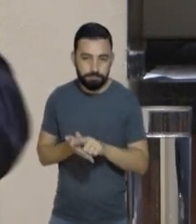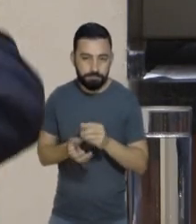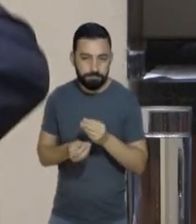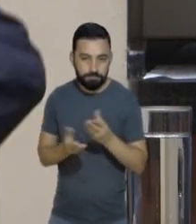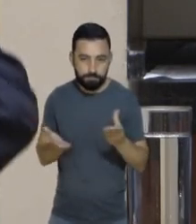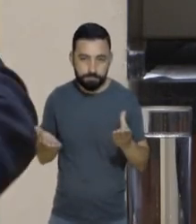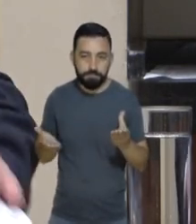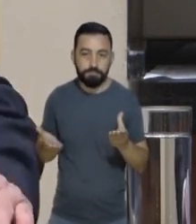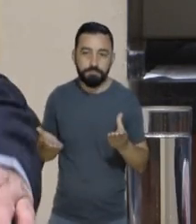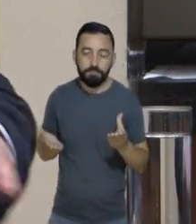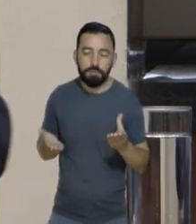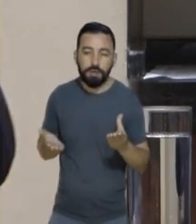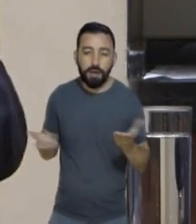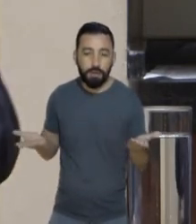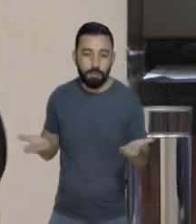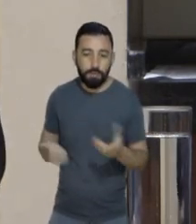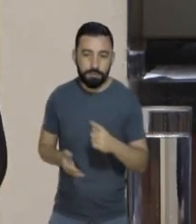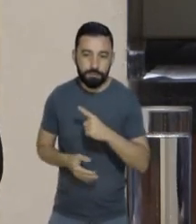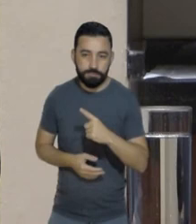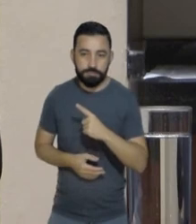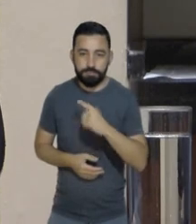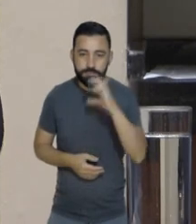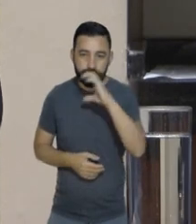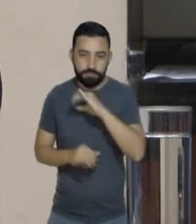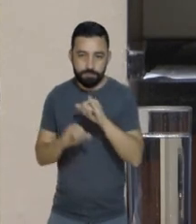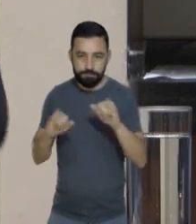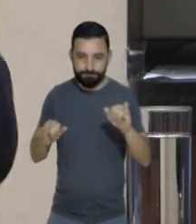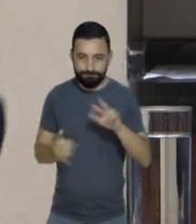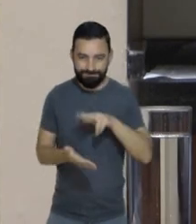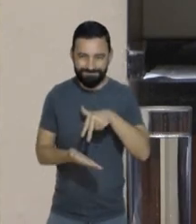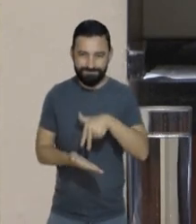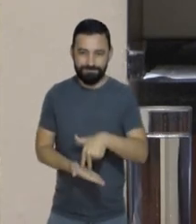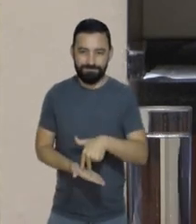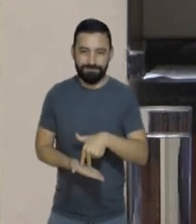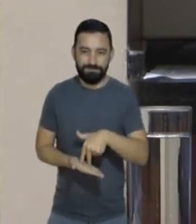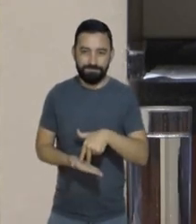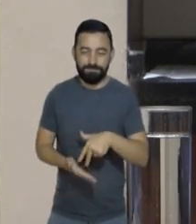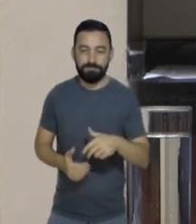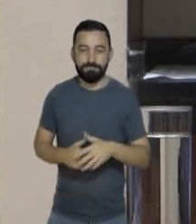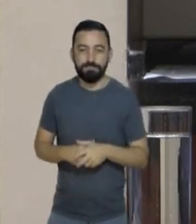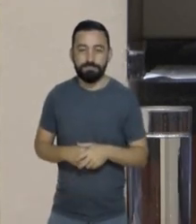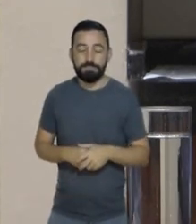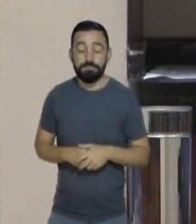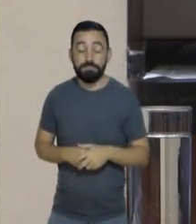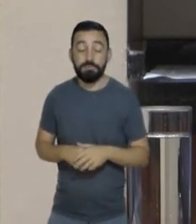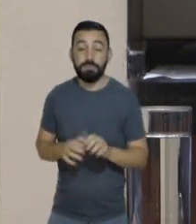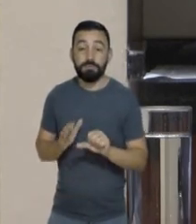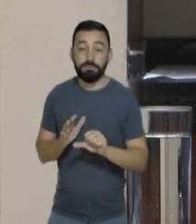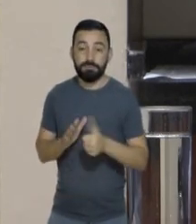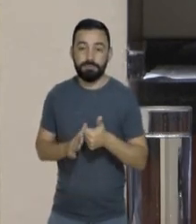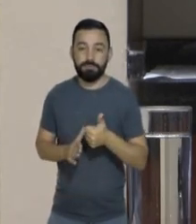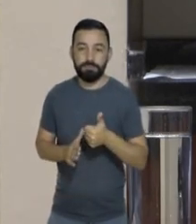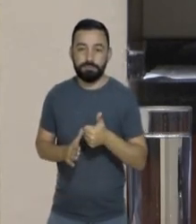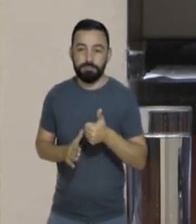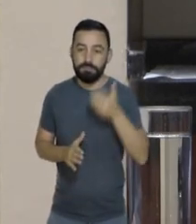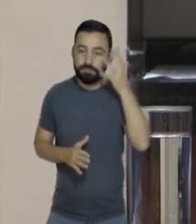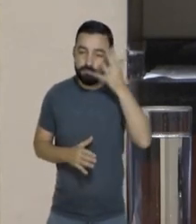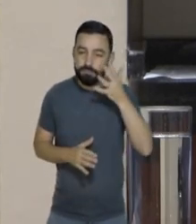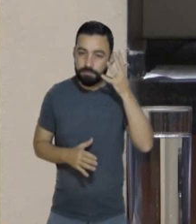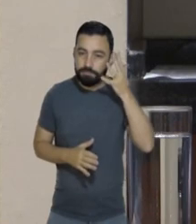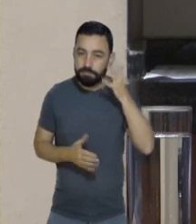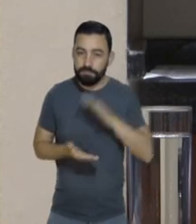breves comunicações. E o primeiro orador inscrito em breves comunicações,